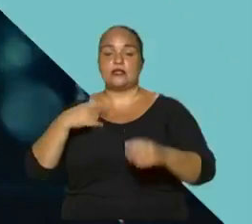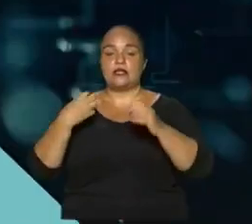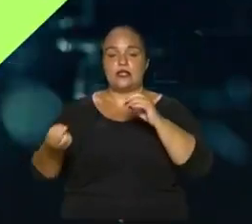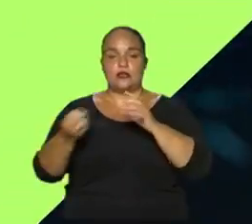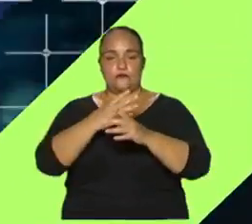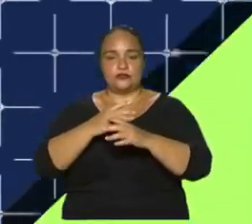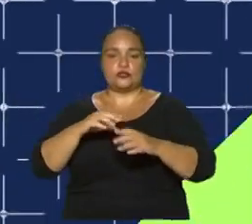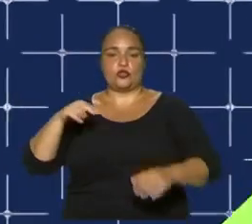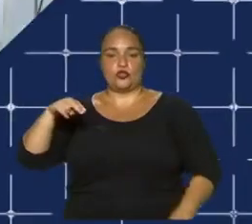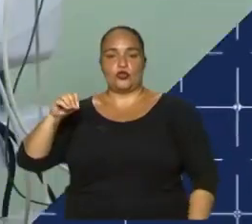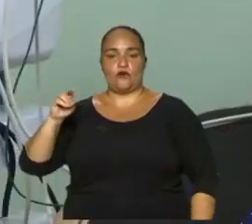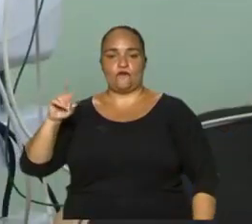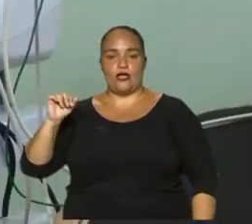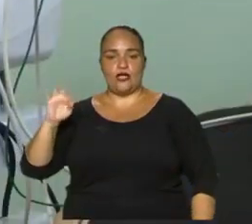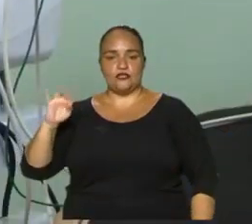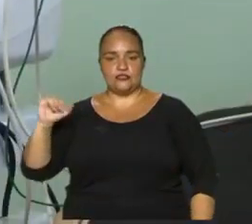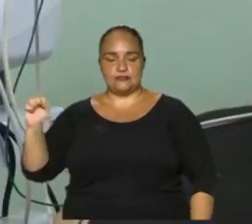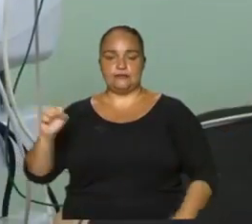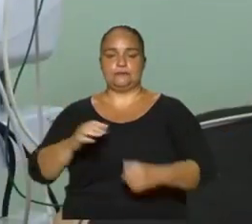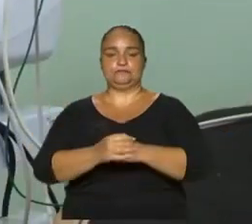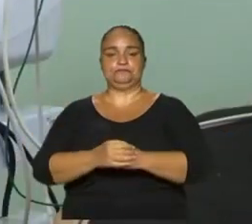Novartis.